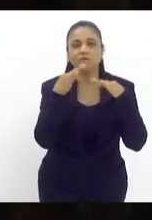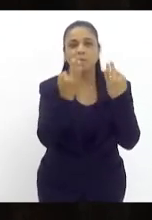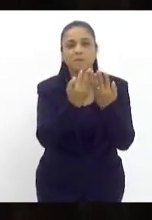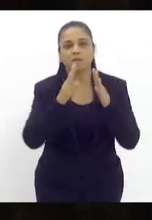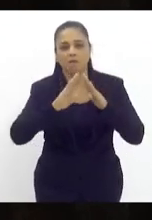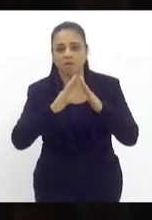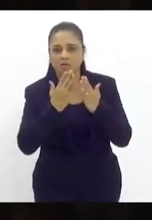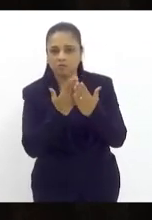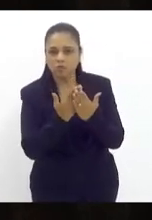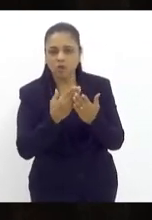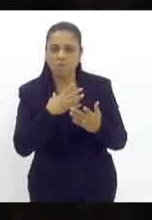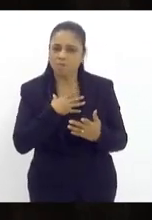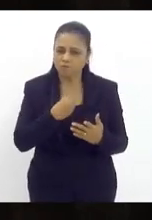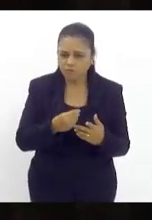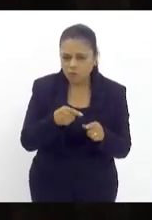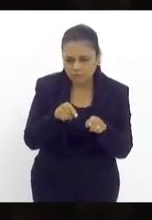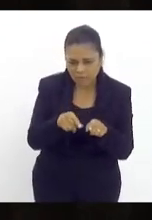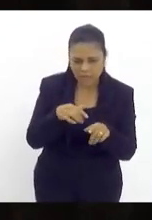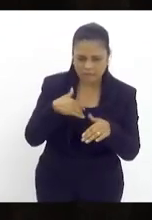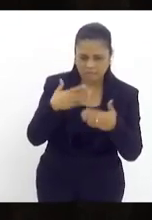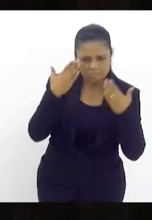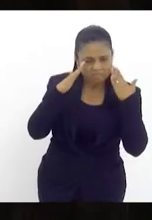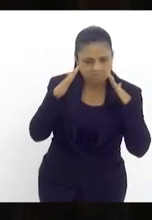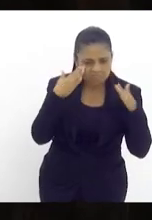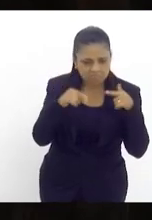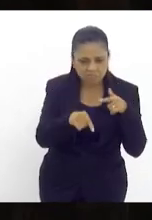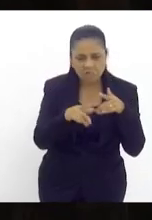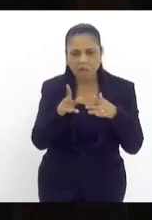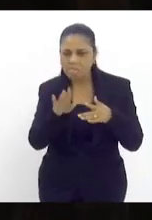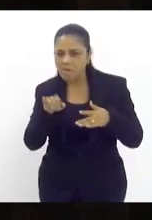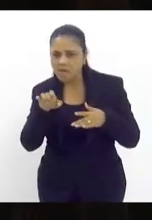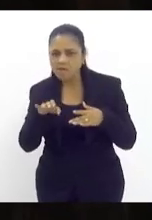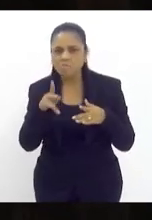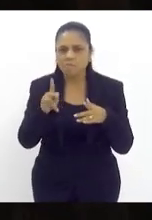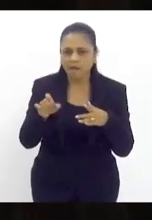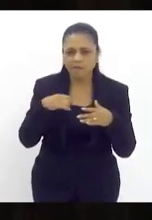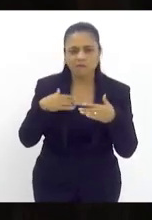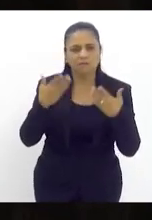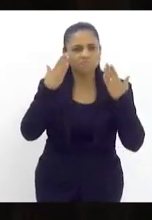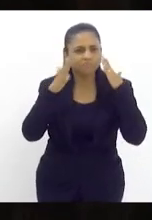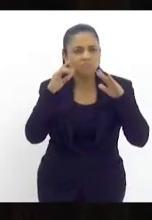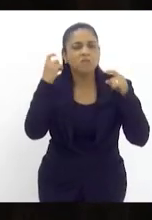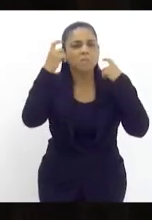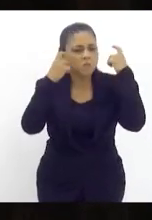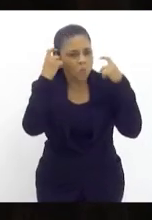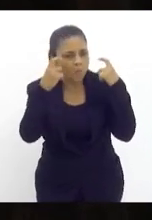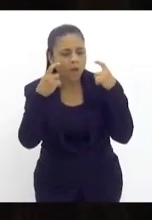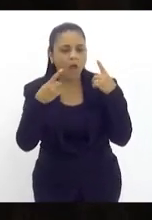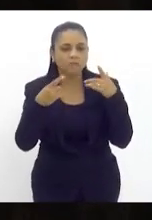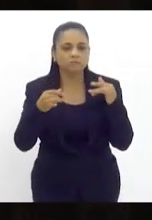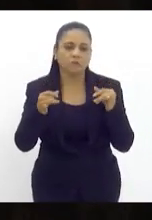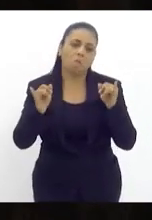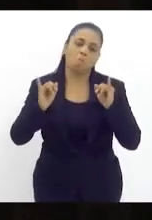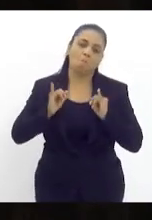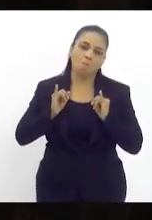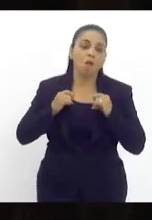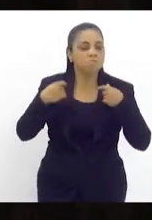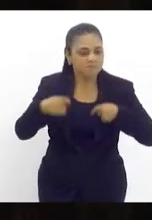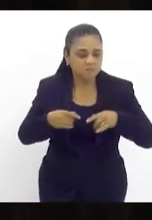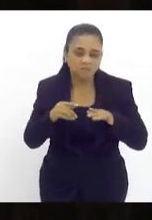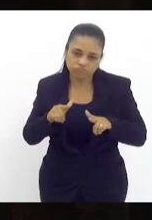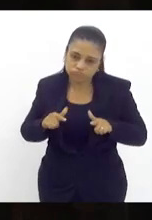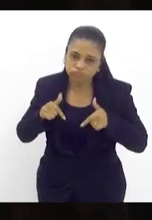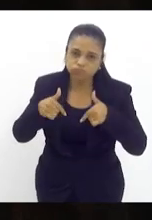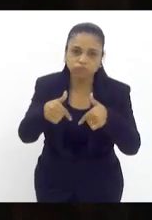escola, e meus filhos, será que eu estou contente, será que as outras mães, deixa eu ir atrás, né? Se preocupar, sair da zona de conforto e dentro da